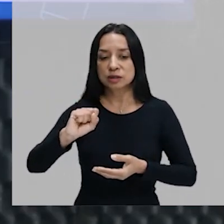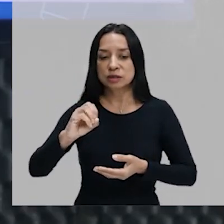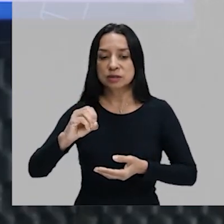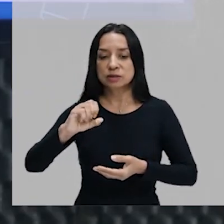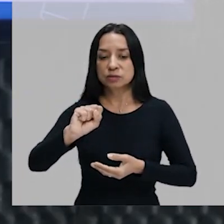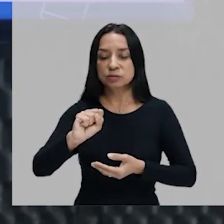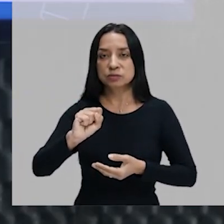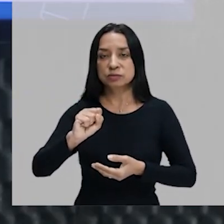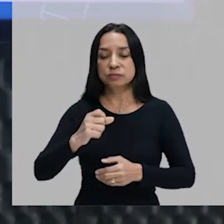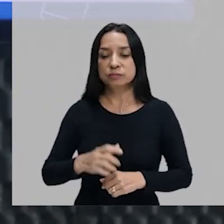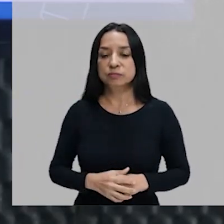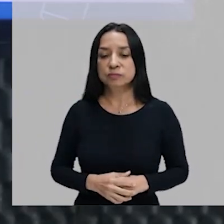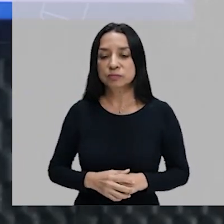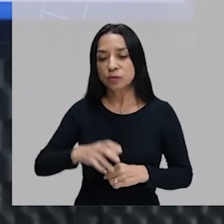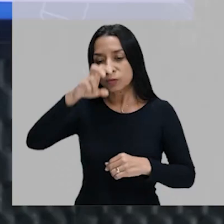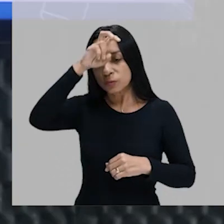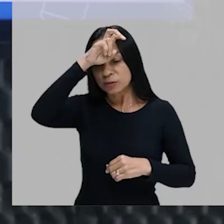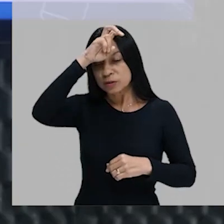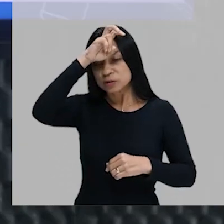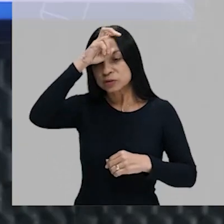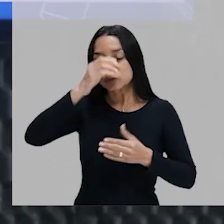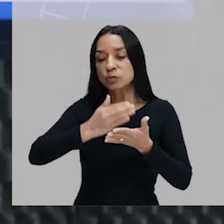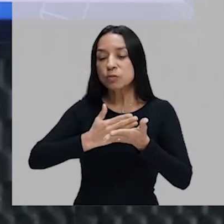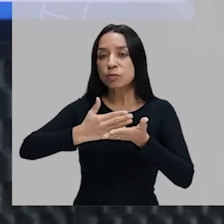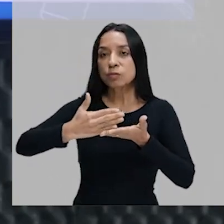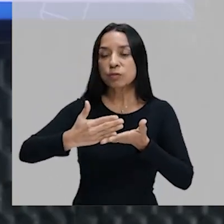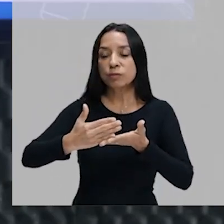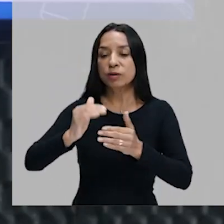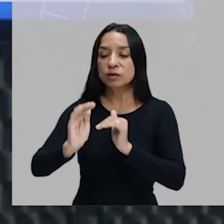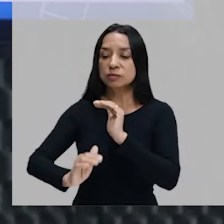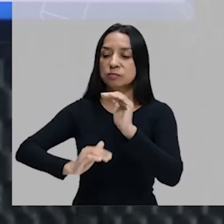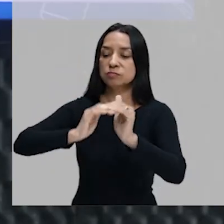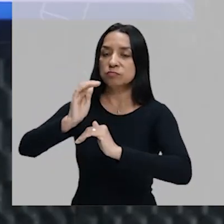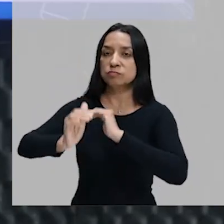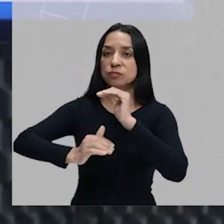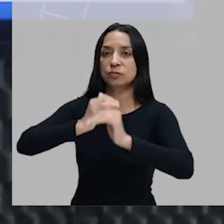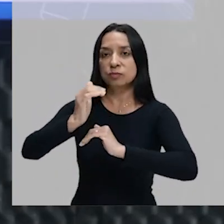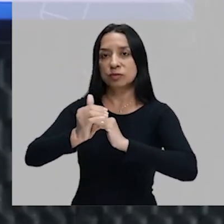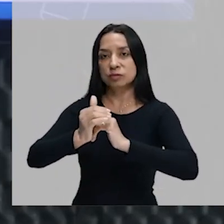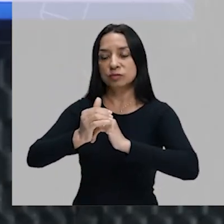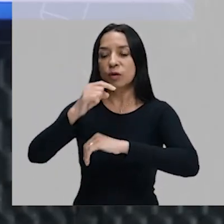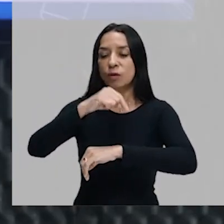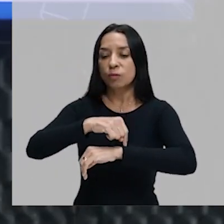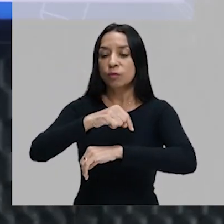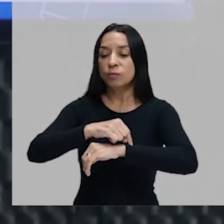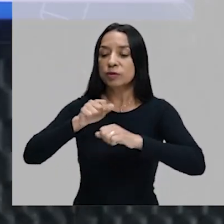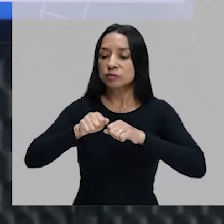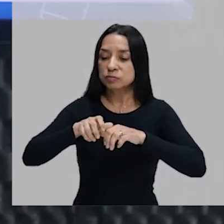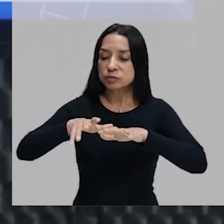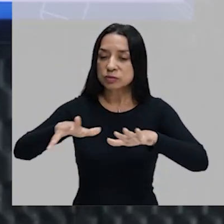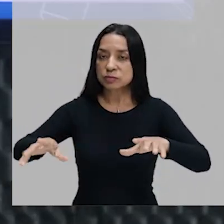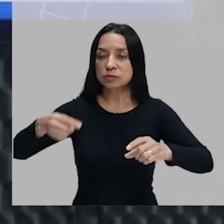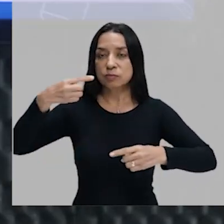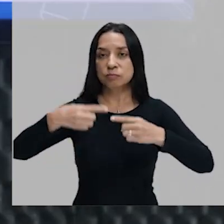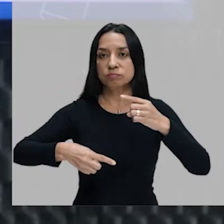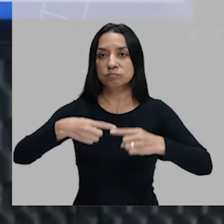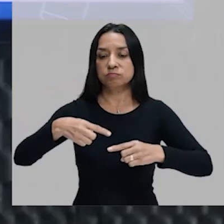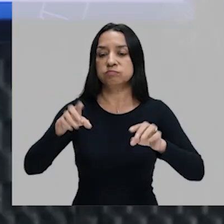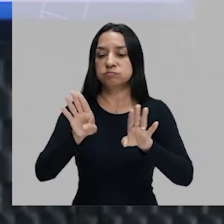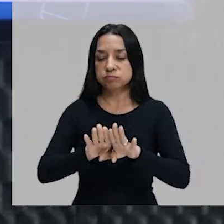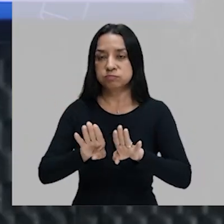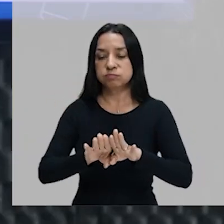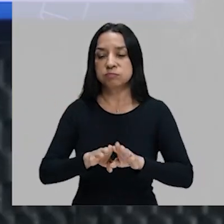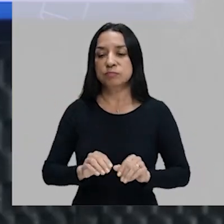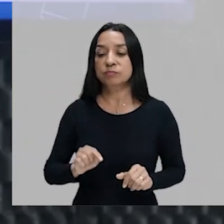novo império, o Egito ele vai passar por um momento de prosperidade e por um momento de expansão política. E